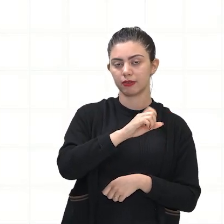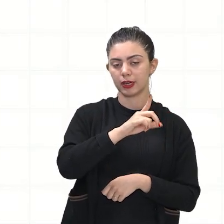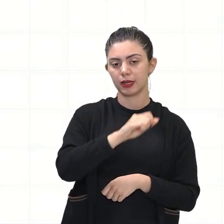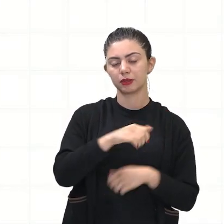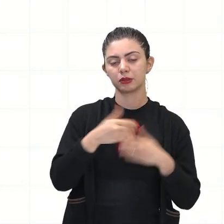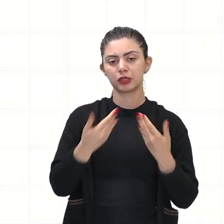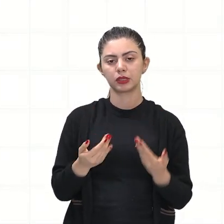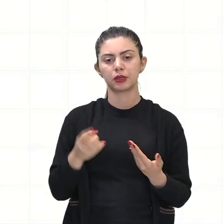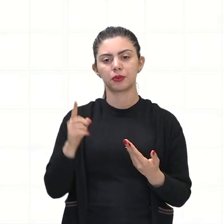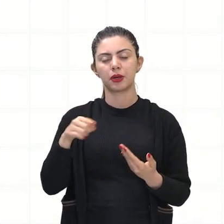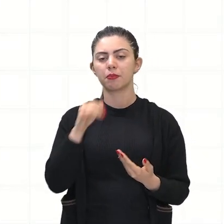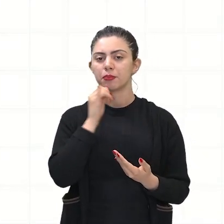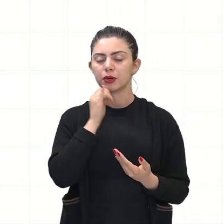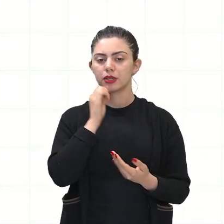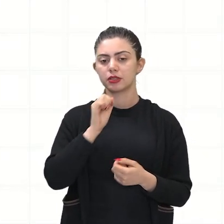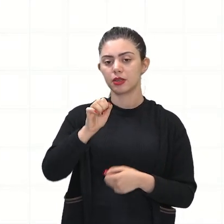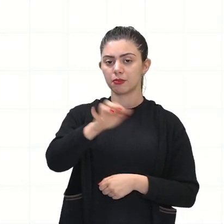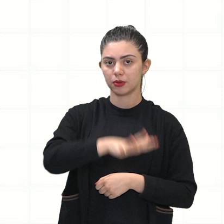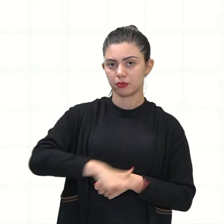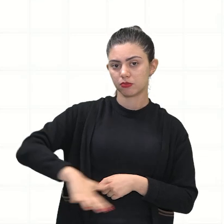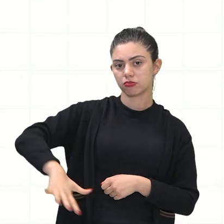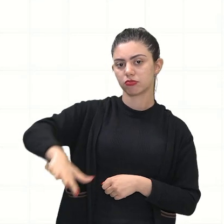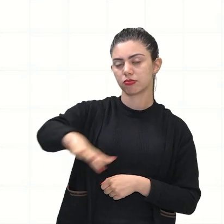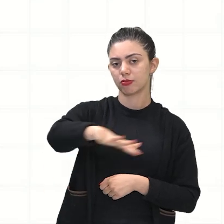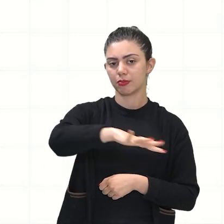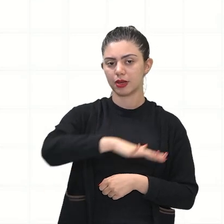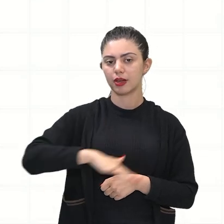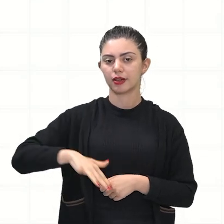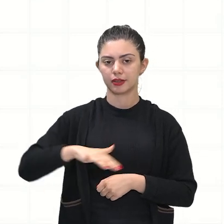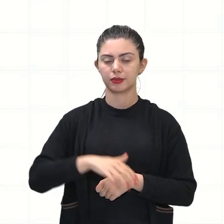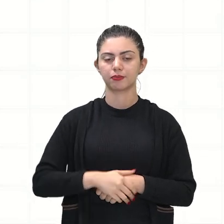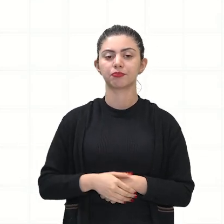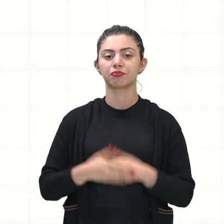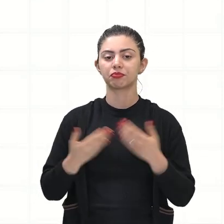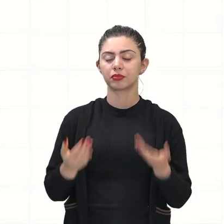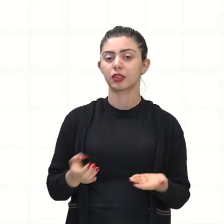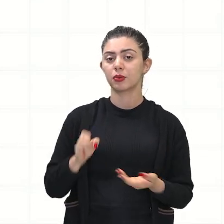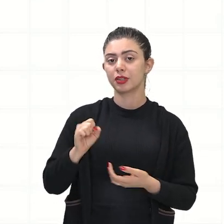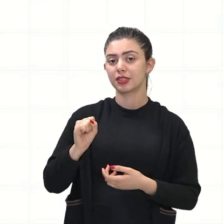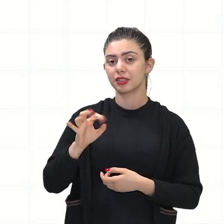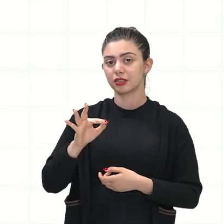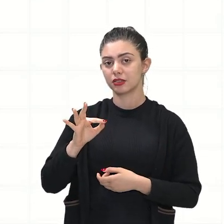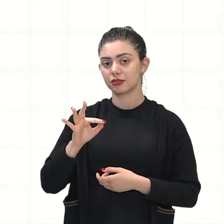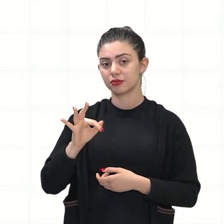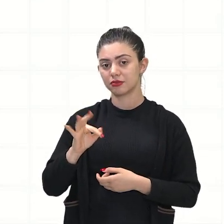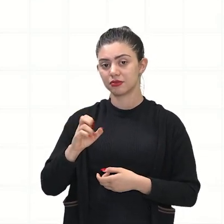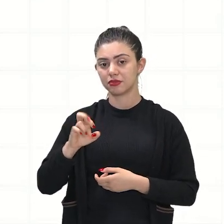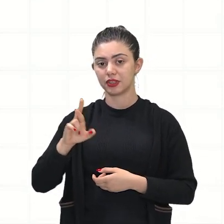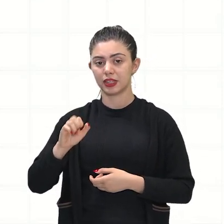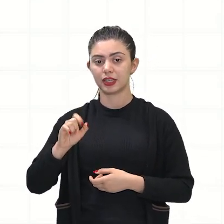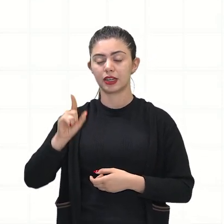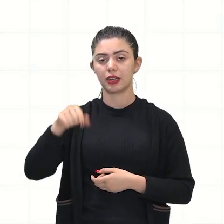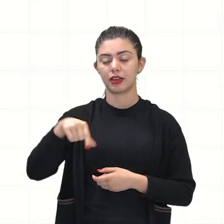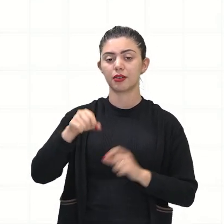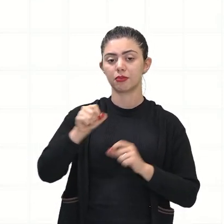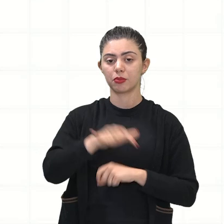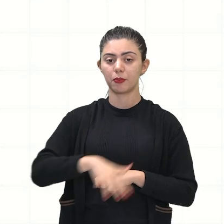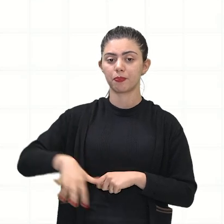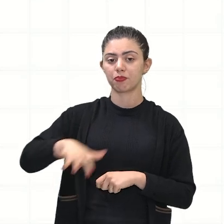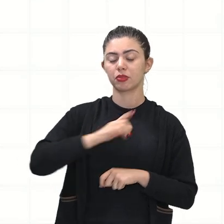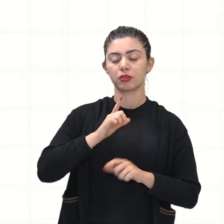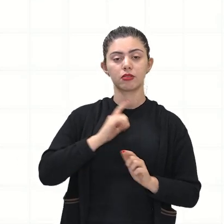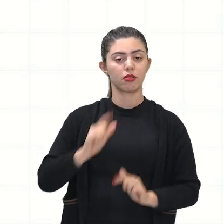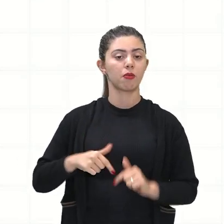um ambiente ou uma área, olha só, um ambiente ou uma área onde fazemos alguma